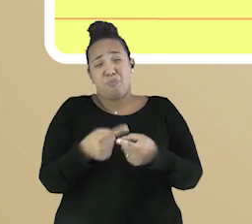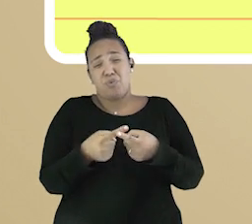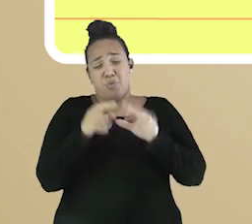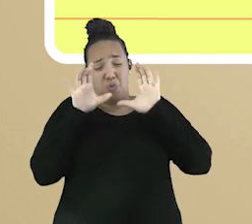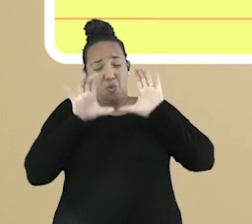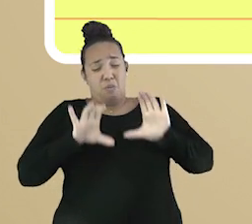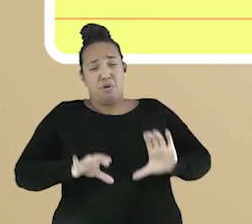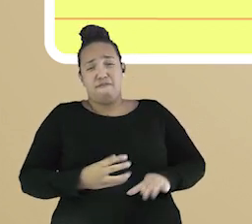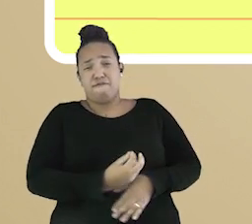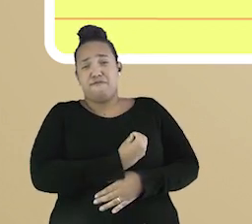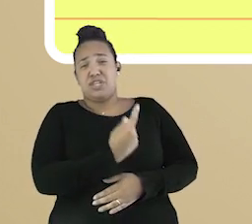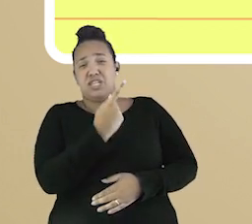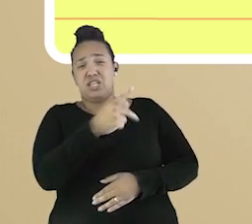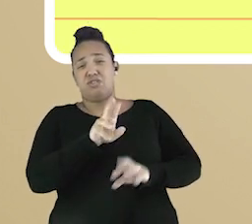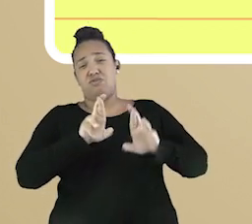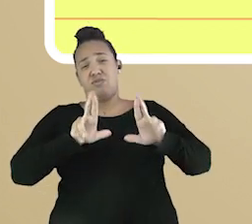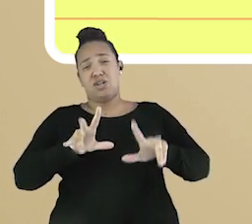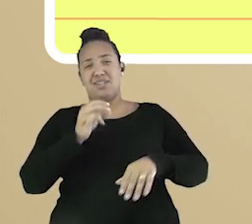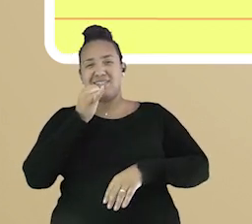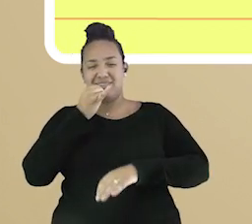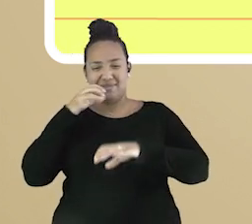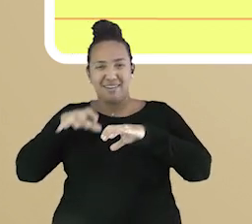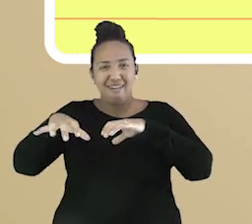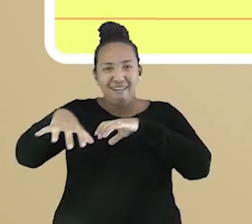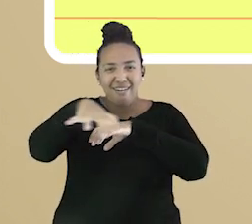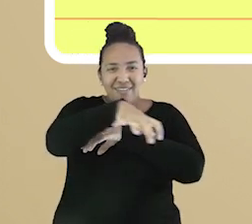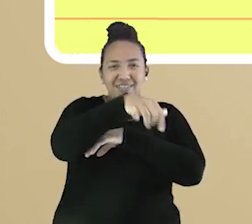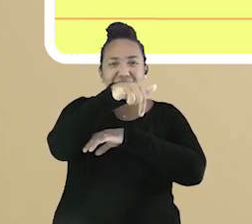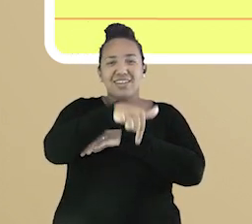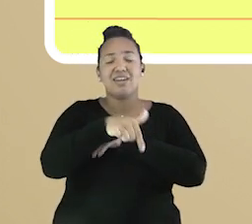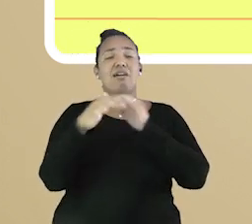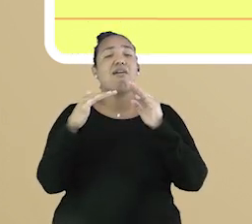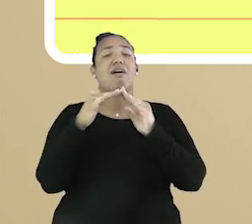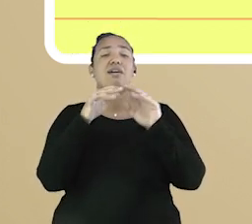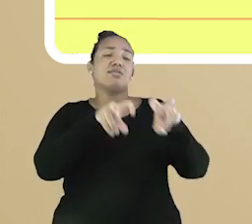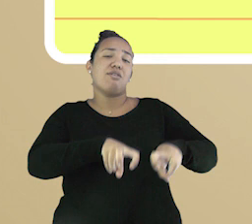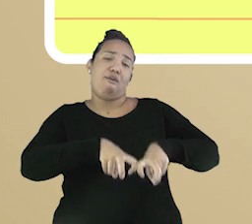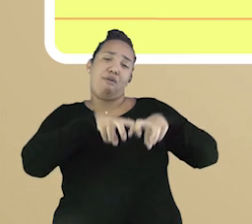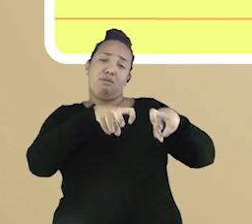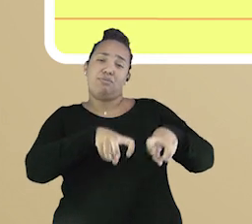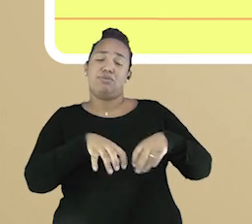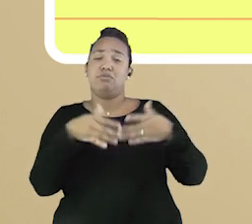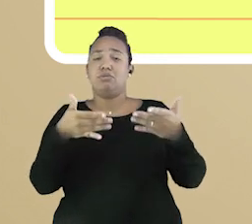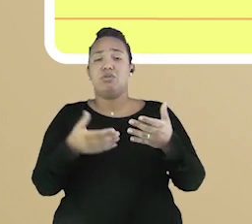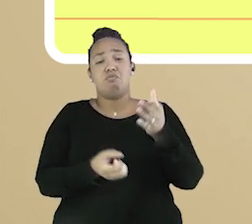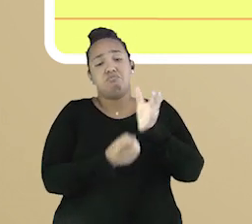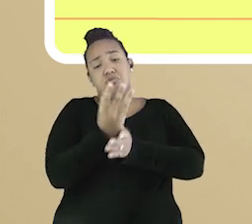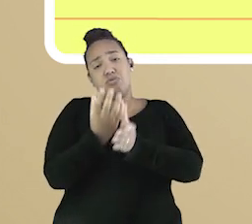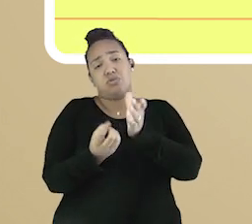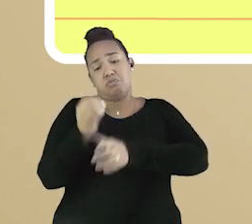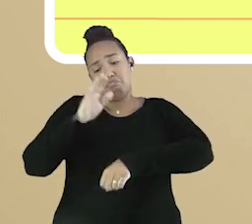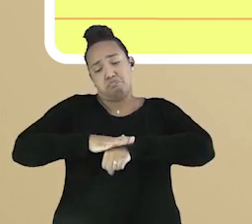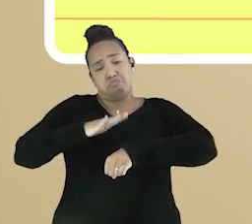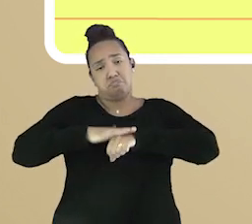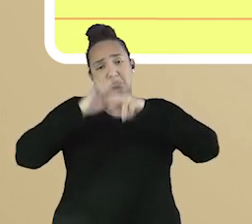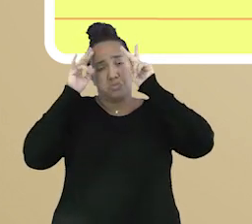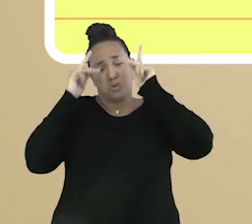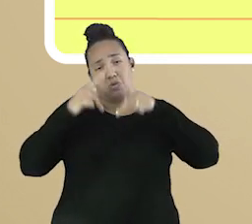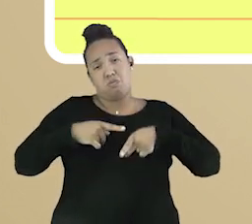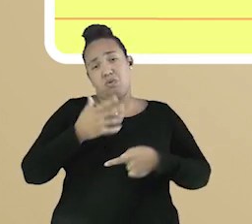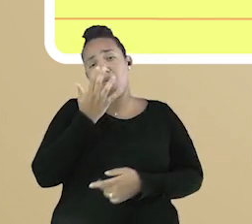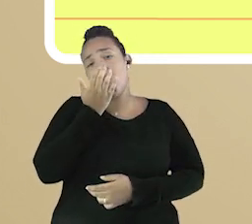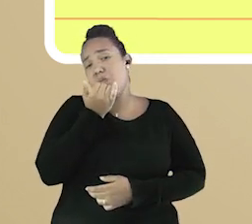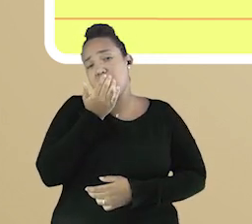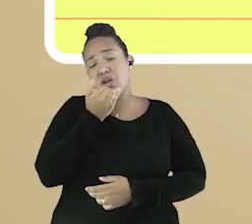eles levavam, conhecido por feudalismo, um modo de vida mais rural. Pois produzia somente o que era para consumo, e